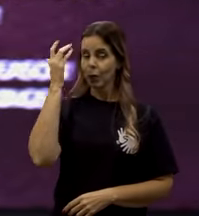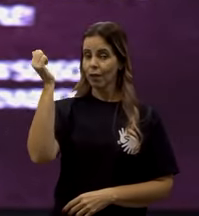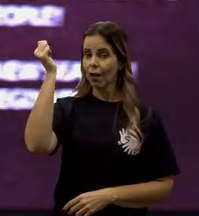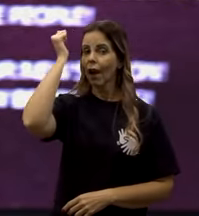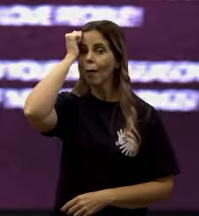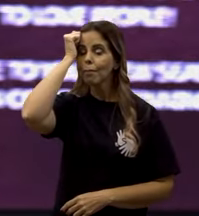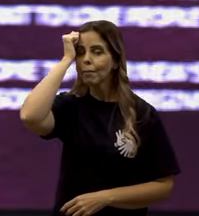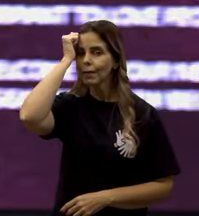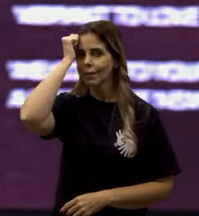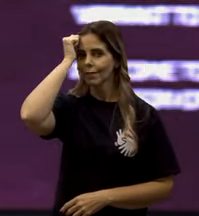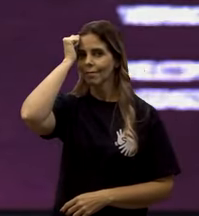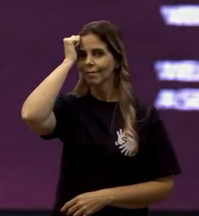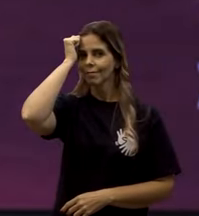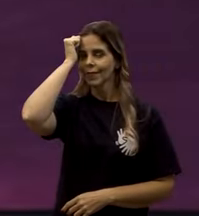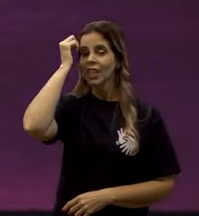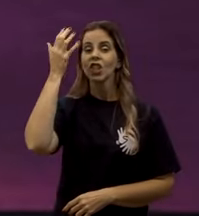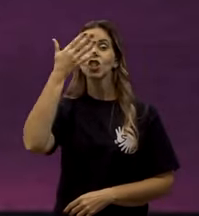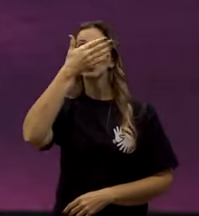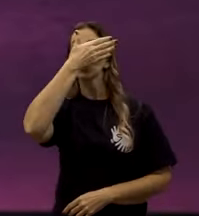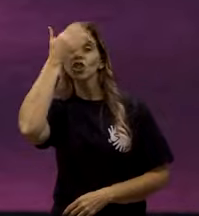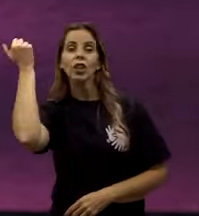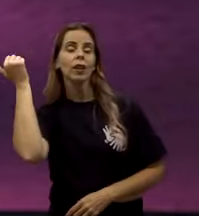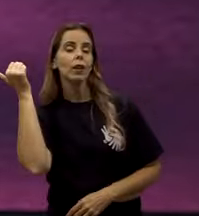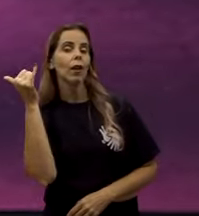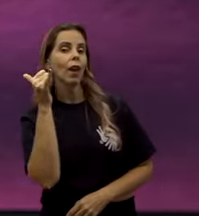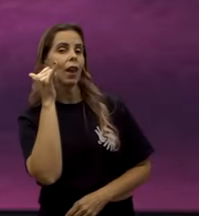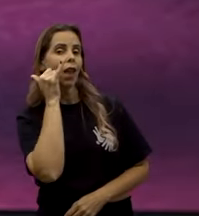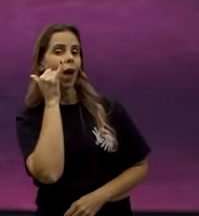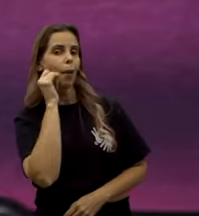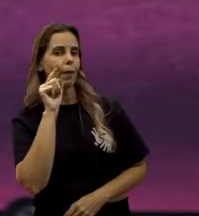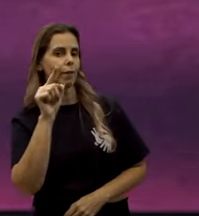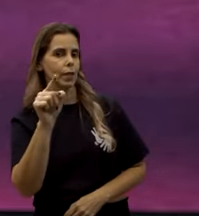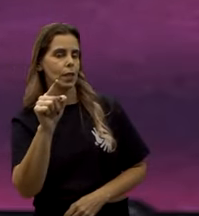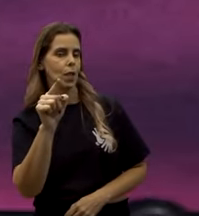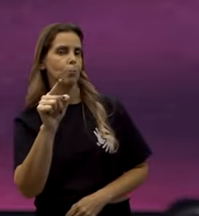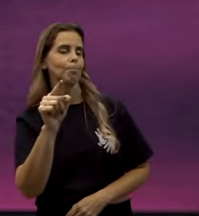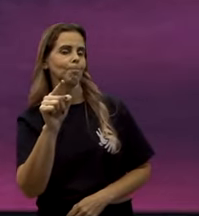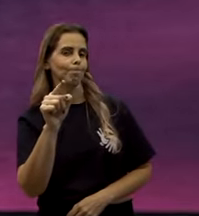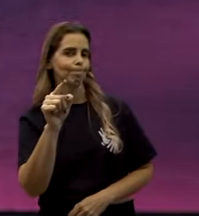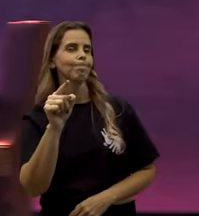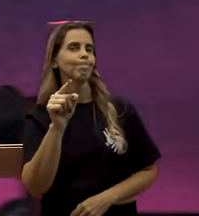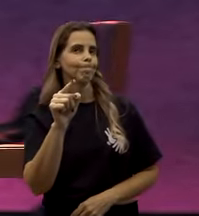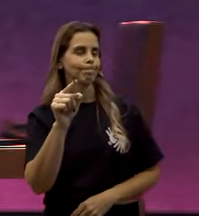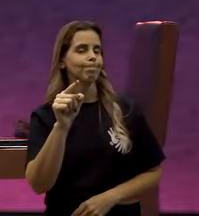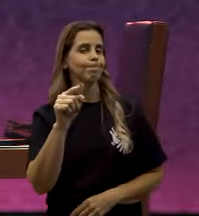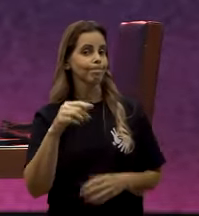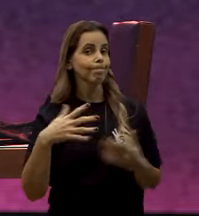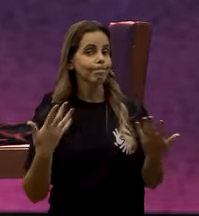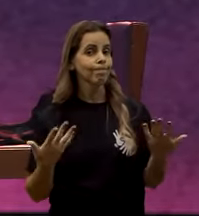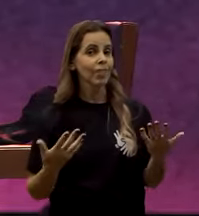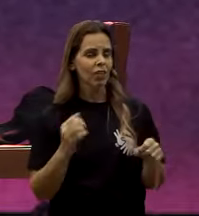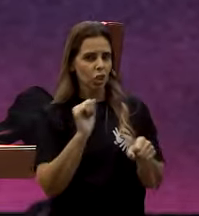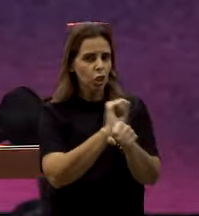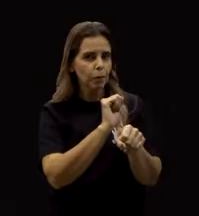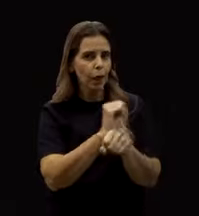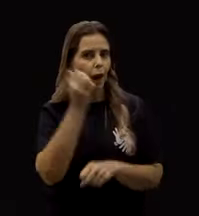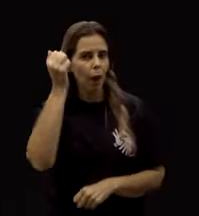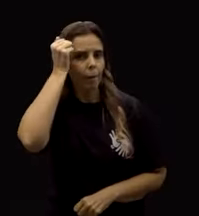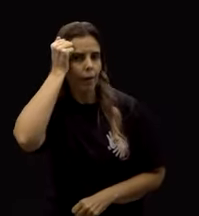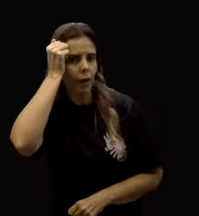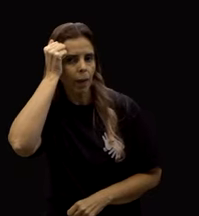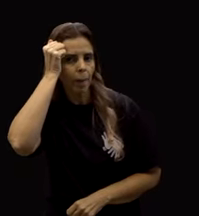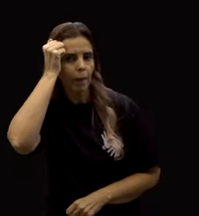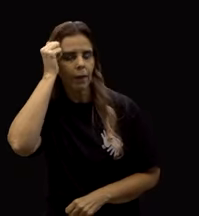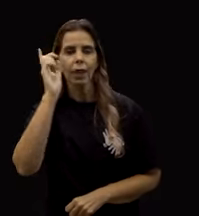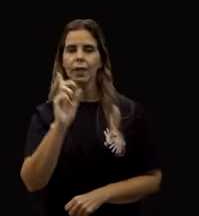ter não ter ligado não ter ido buscar não ter ido na casa e aí vai esperar o arrependimento ou